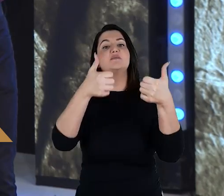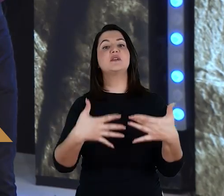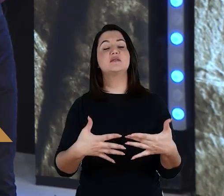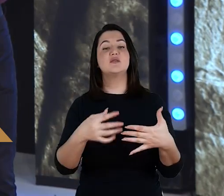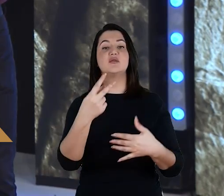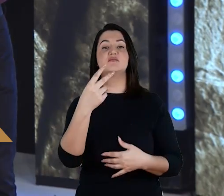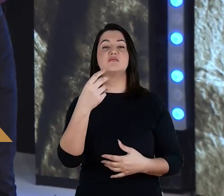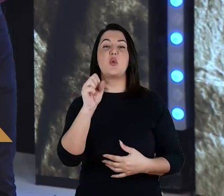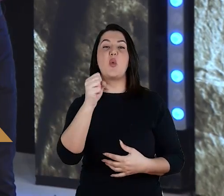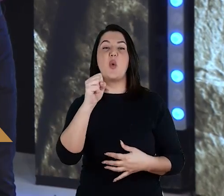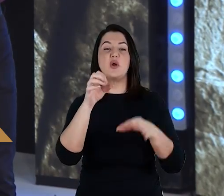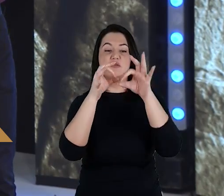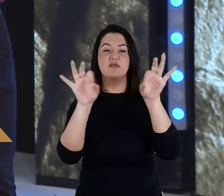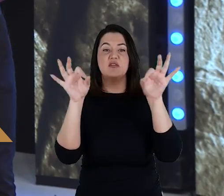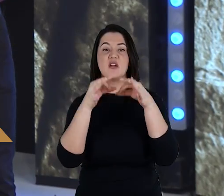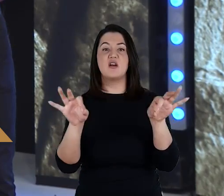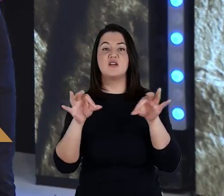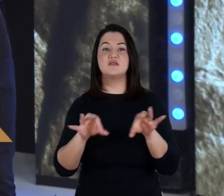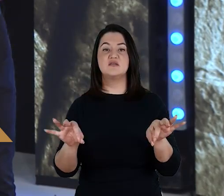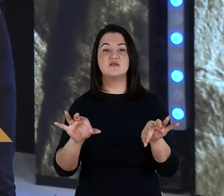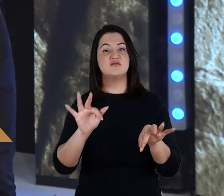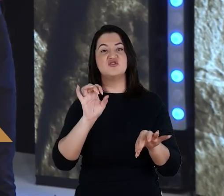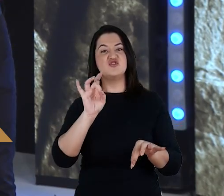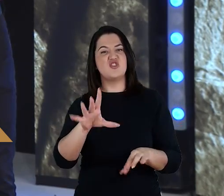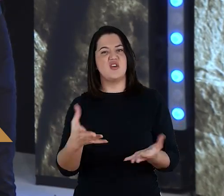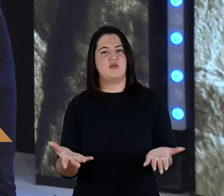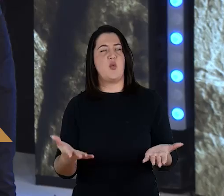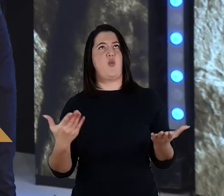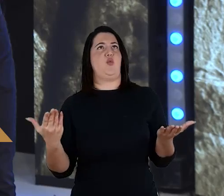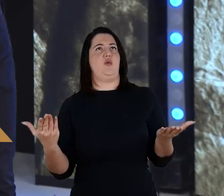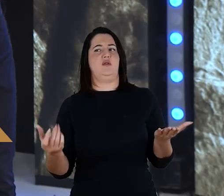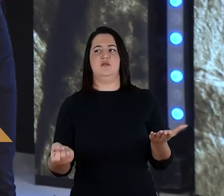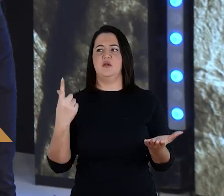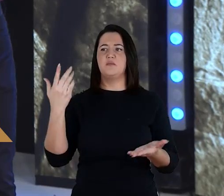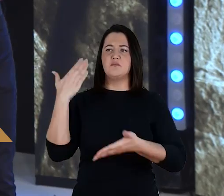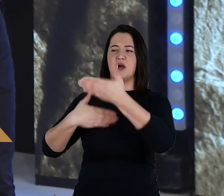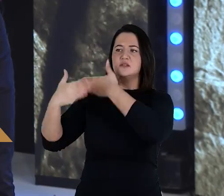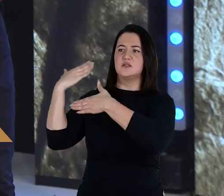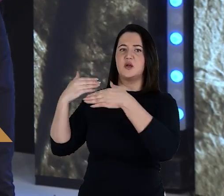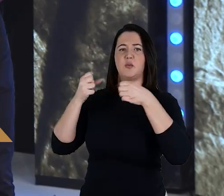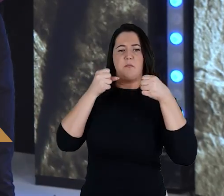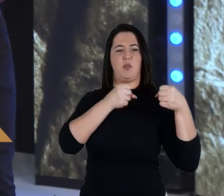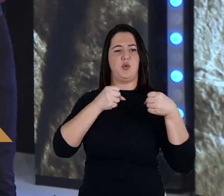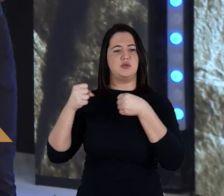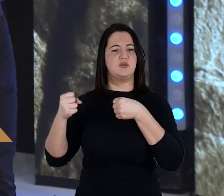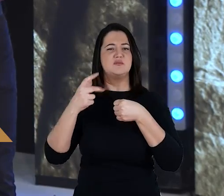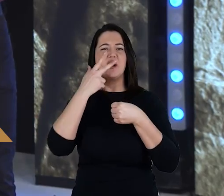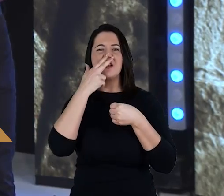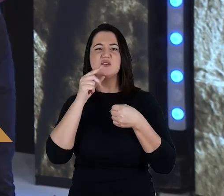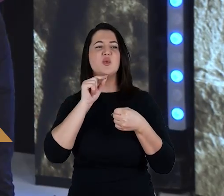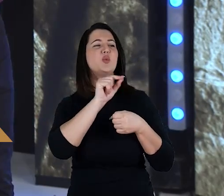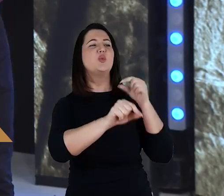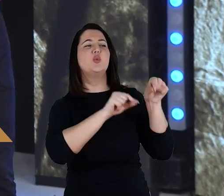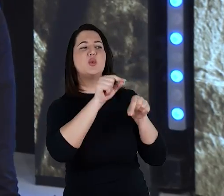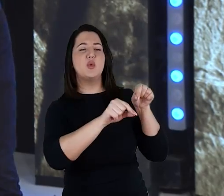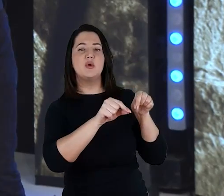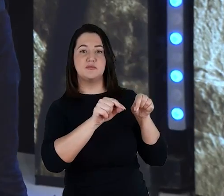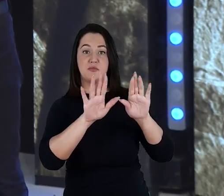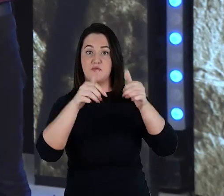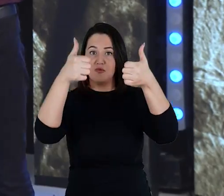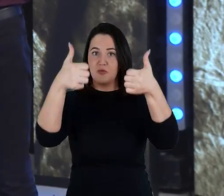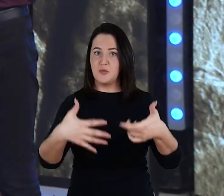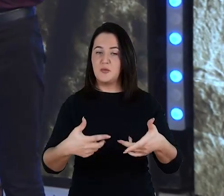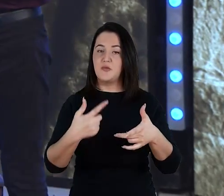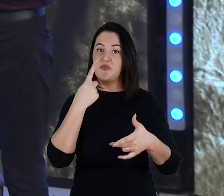meia sobre esse povo que foi tão grandioso, trazendo apenas um resumo do que eles realmente seriam. Eu vou mostrar para você o que está